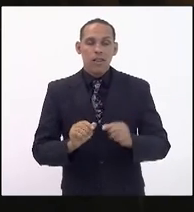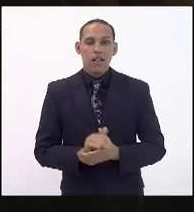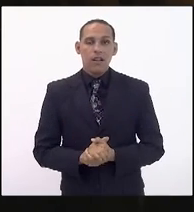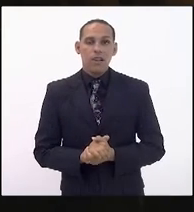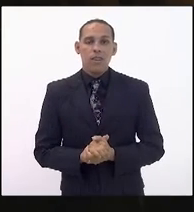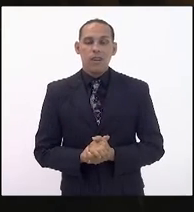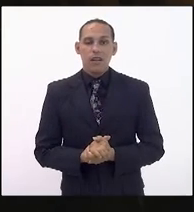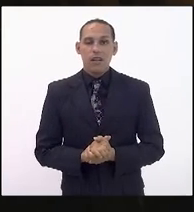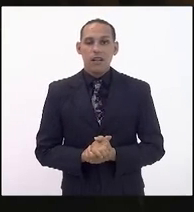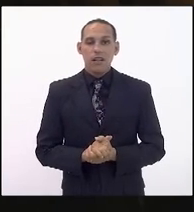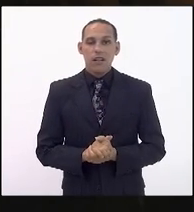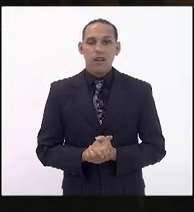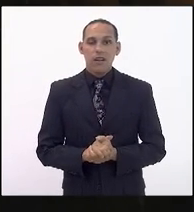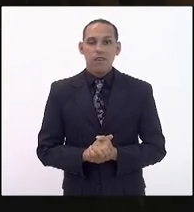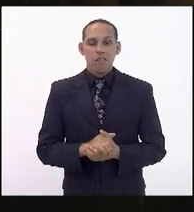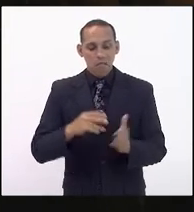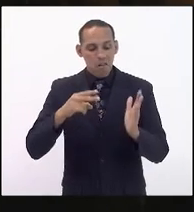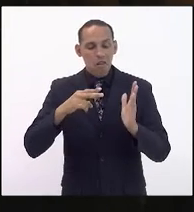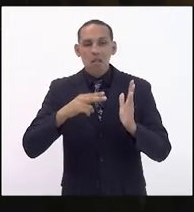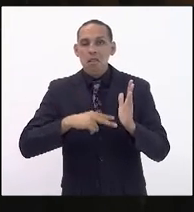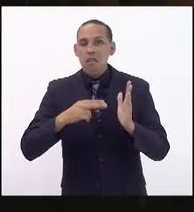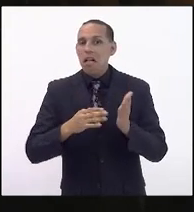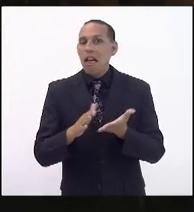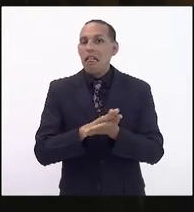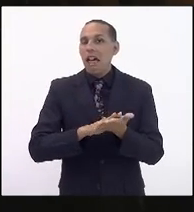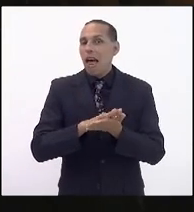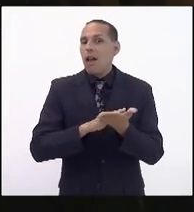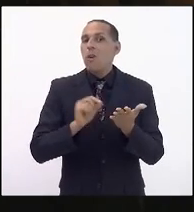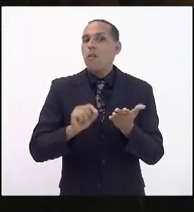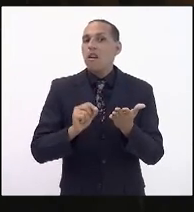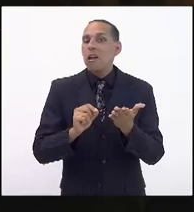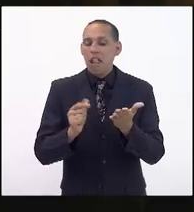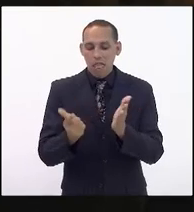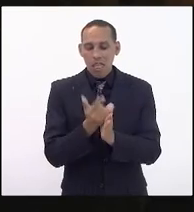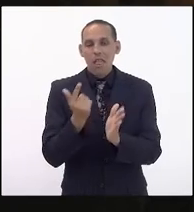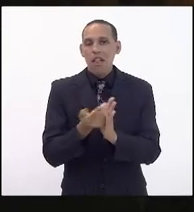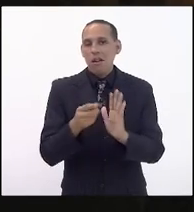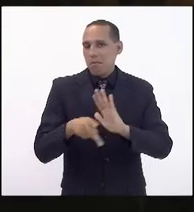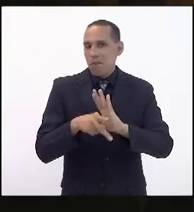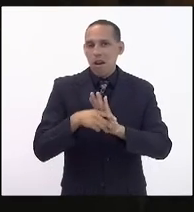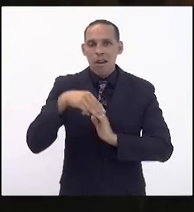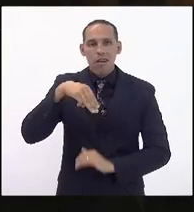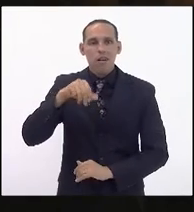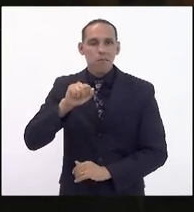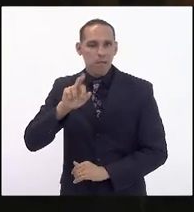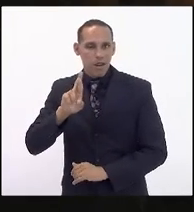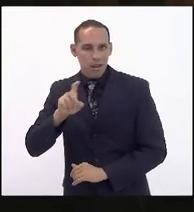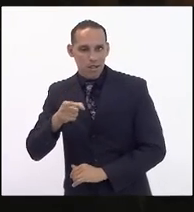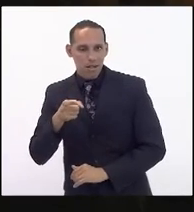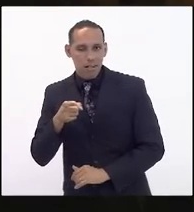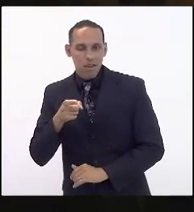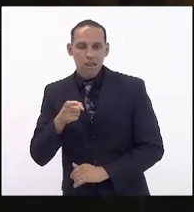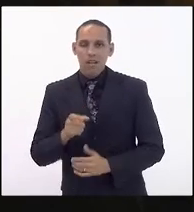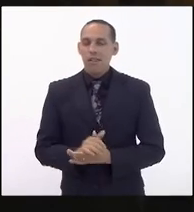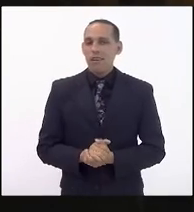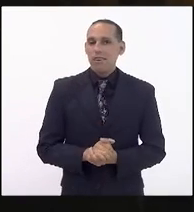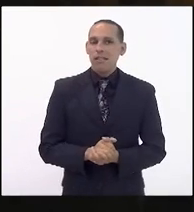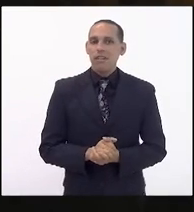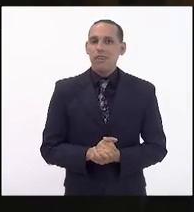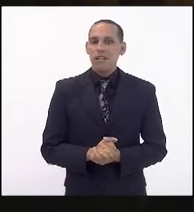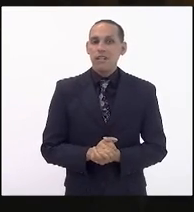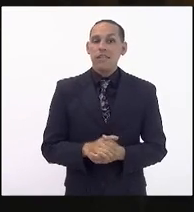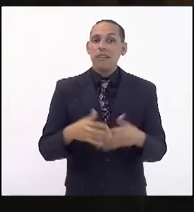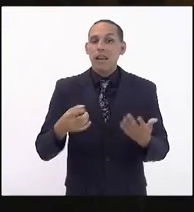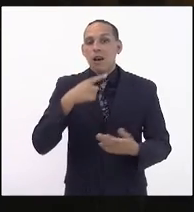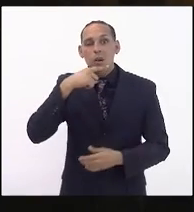jamais leu a orelha de um livro de Max bom e que a Rússia ainda é